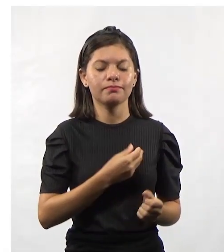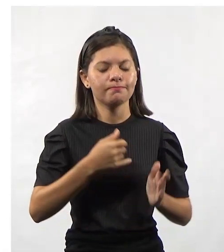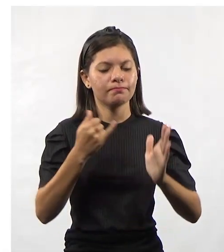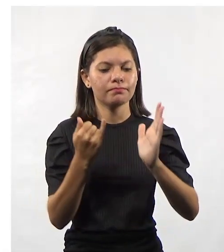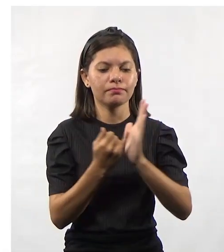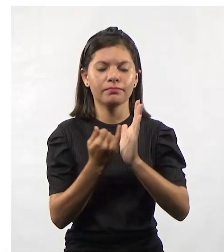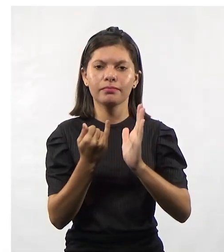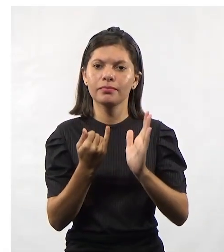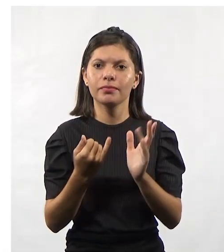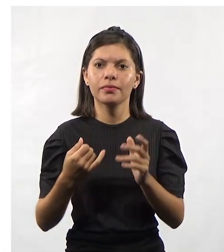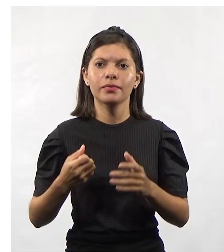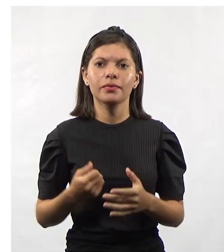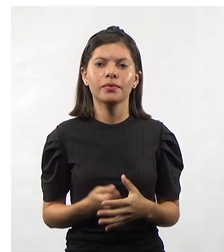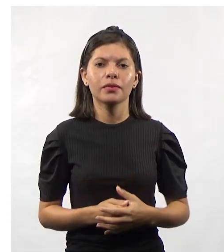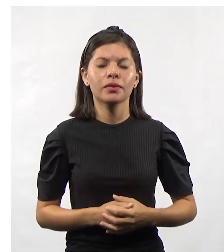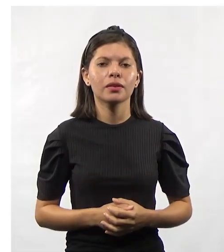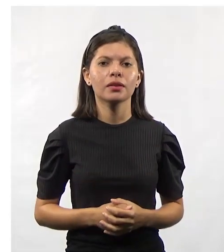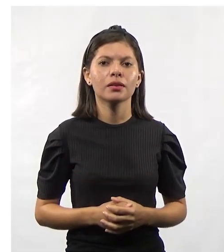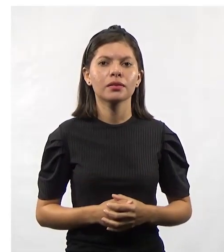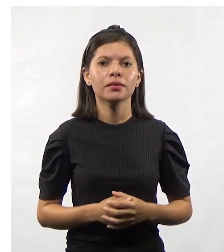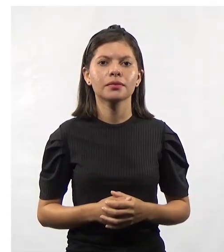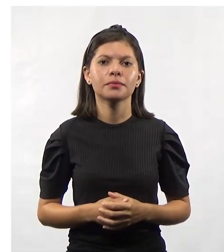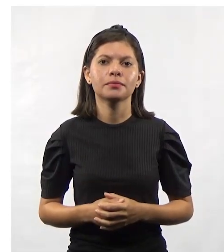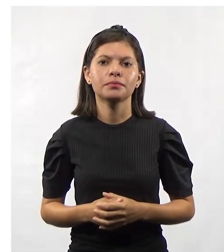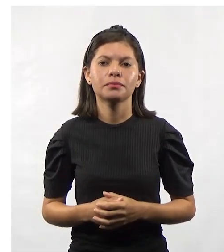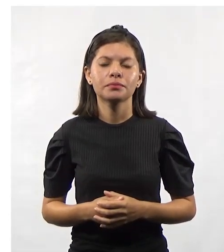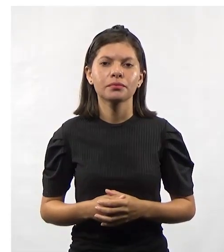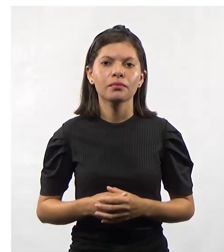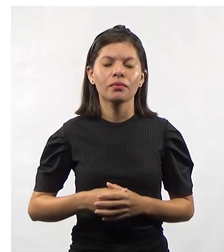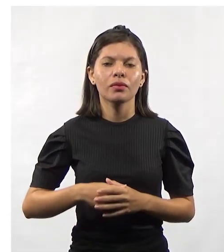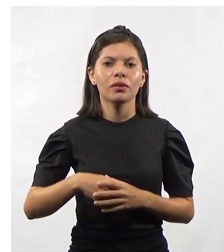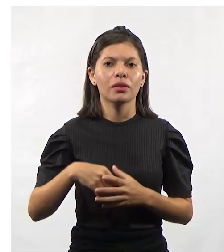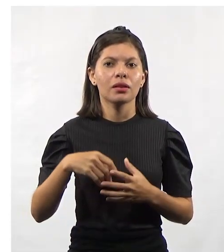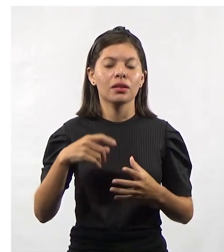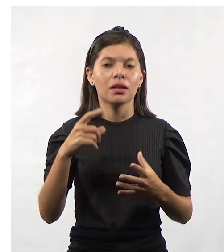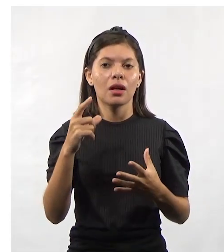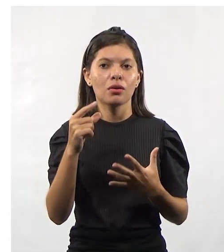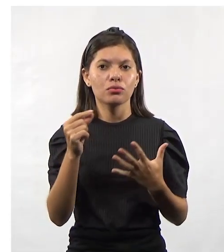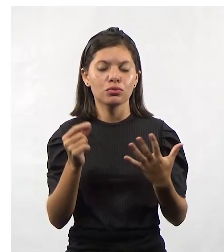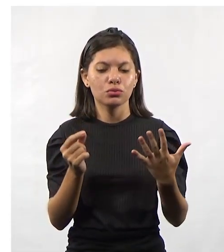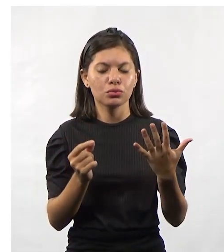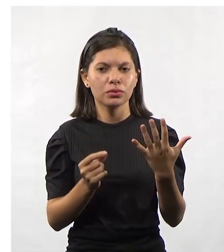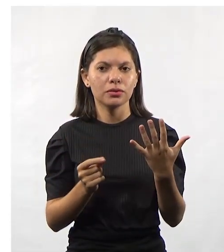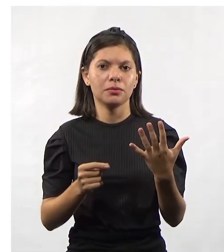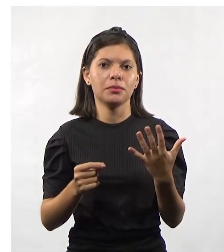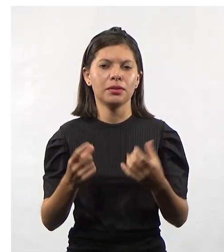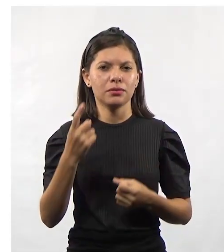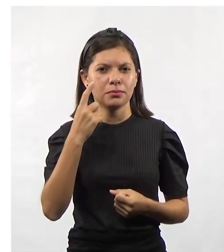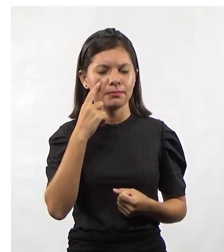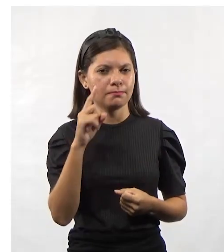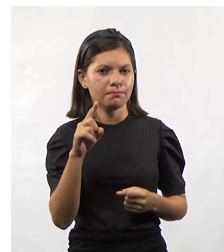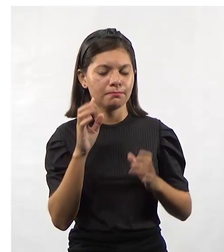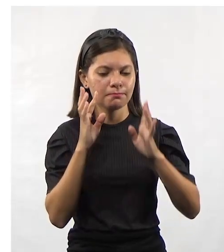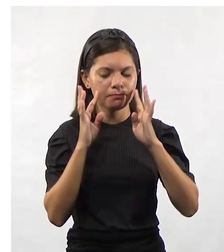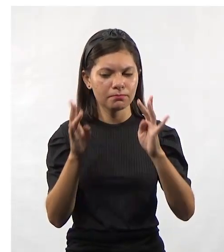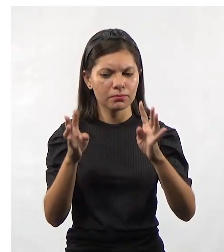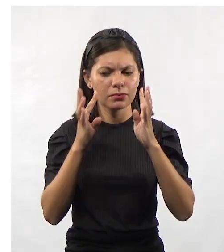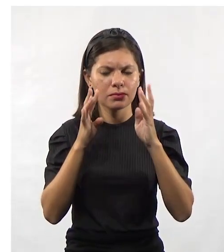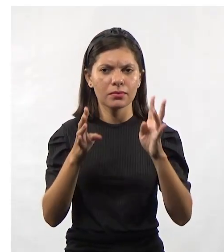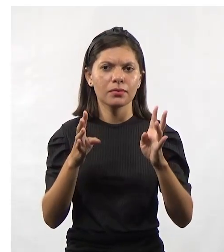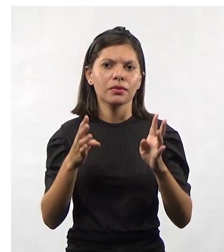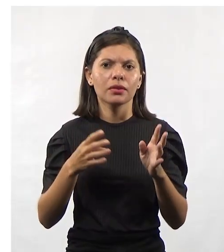de ser e viver, seus índices de evasão e reprovação, são alguns dos aspectos a